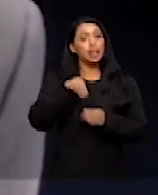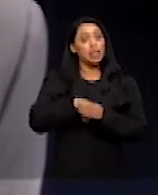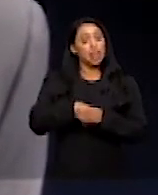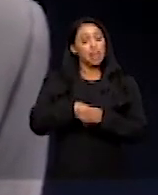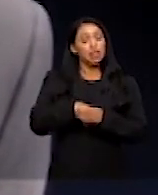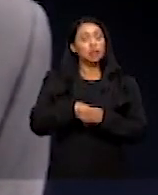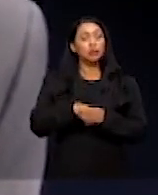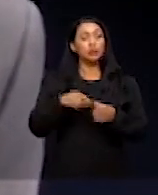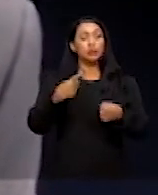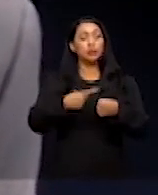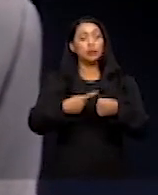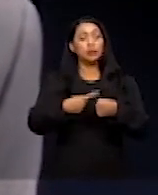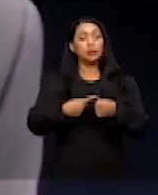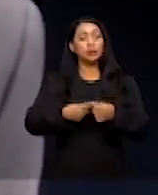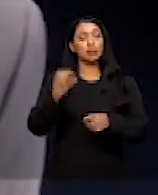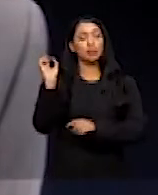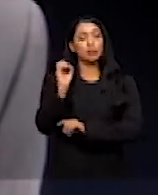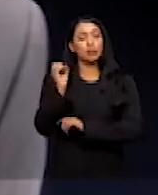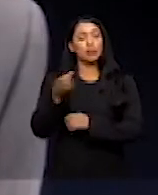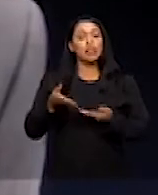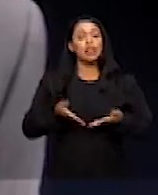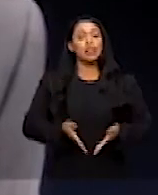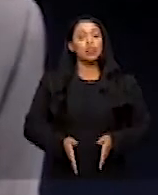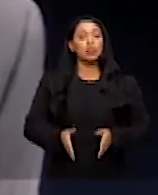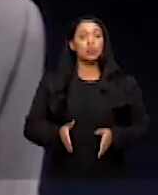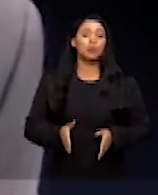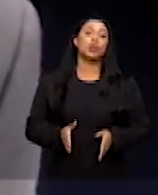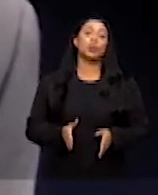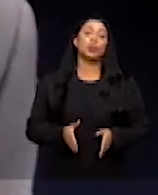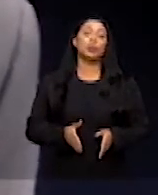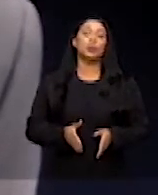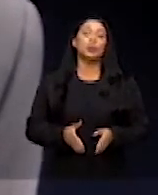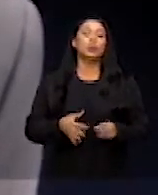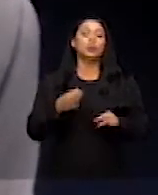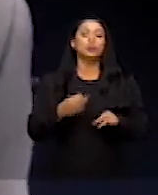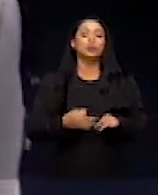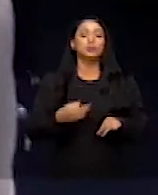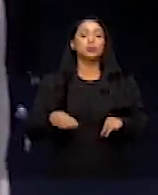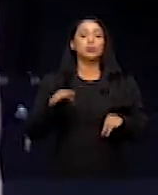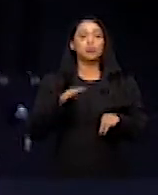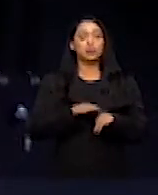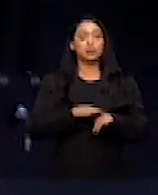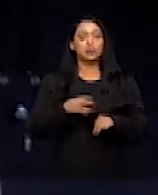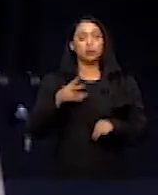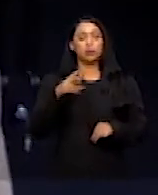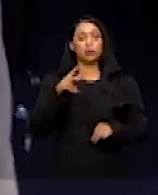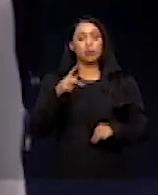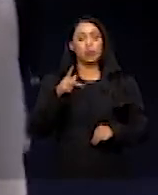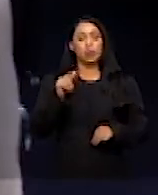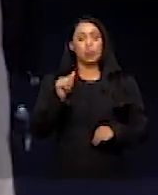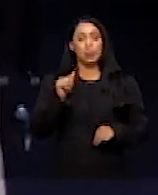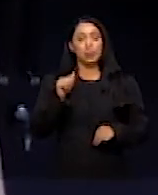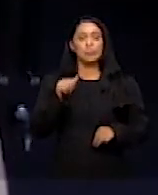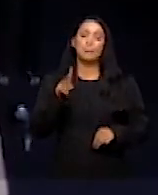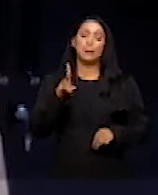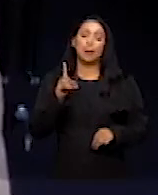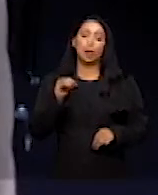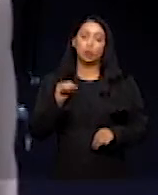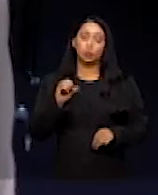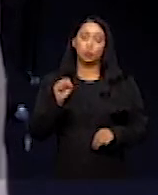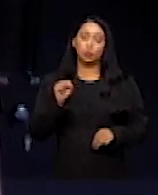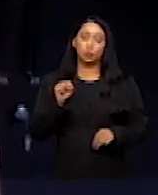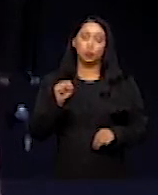Sul, nascia o saudoso ministro Paulo Borsard Souza Pinto, que tive a honra